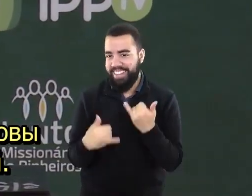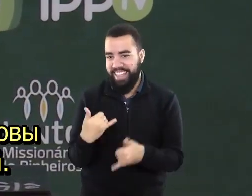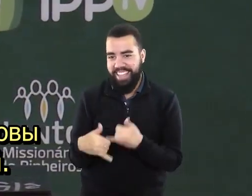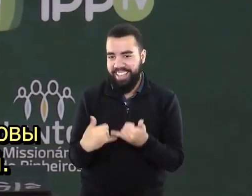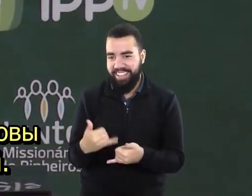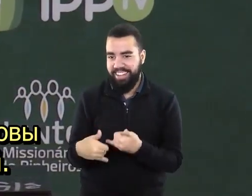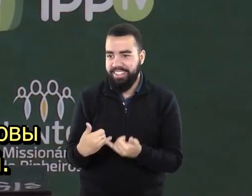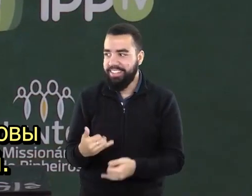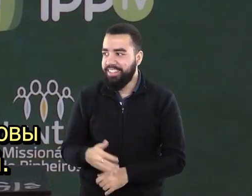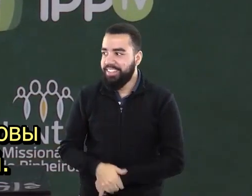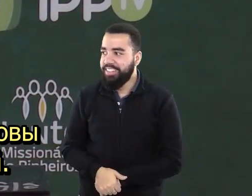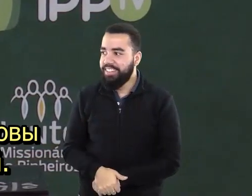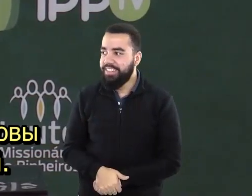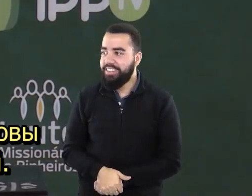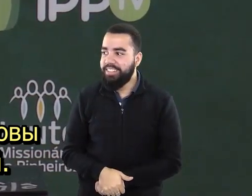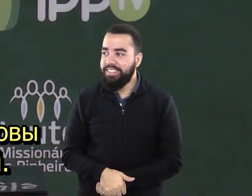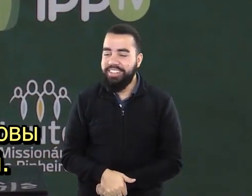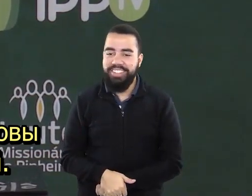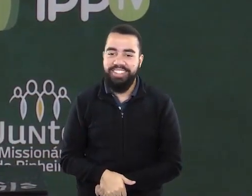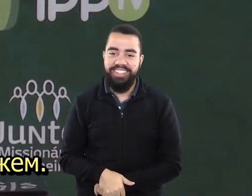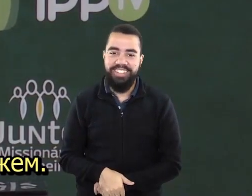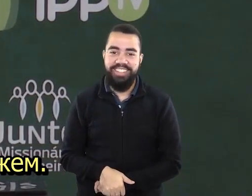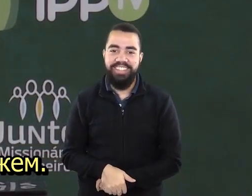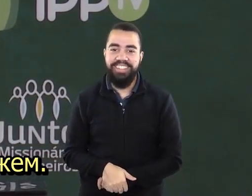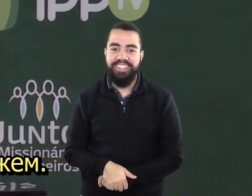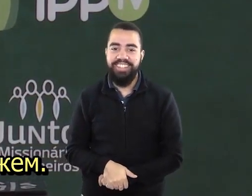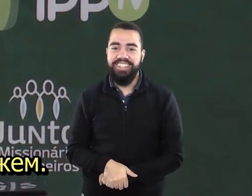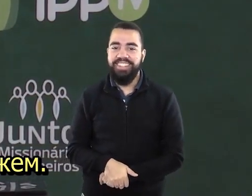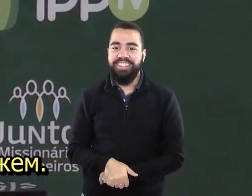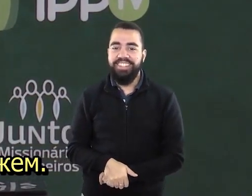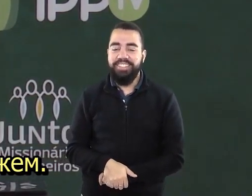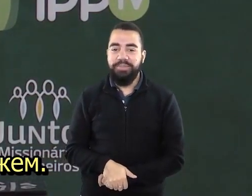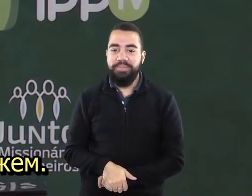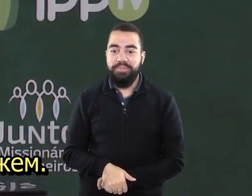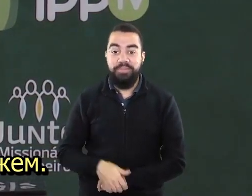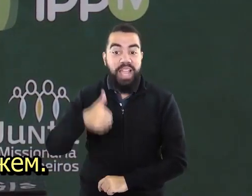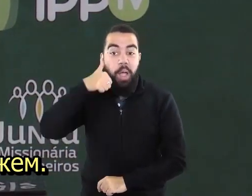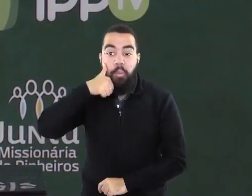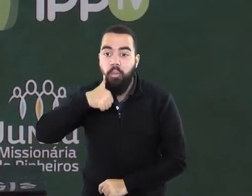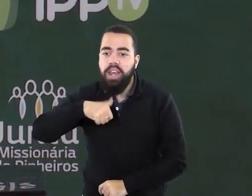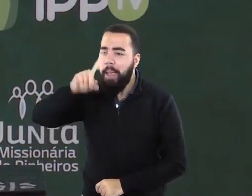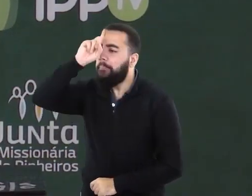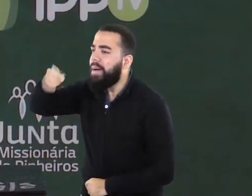a mulher da cabeça do homem para mandar nele. Nenhuma mulher é feliz mandando o marido.